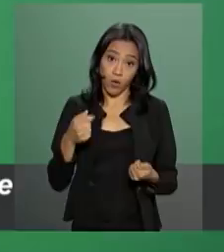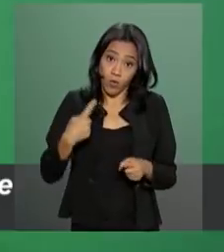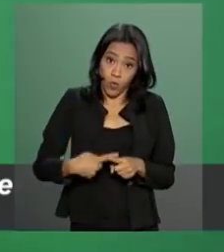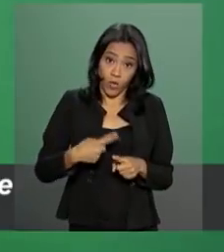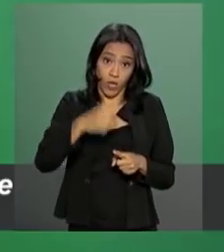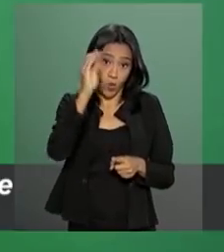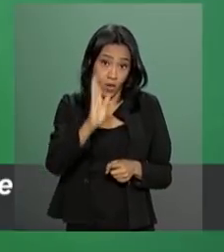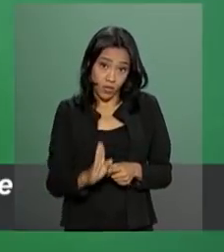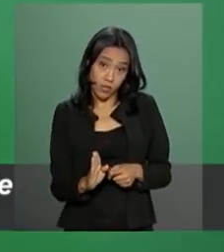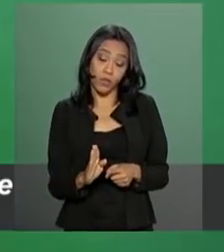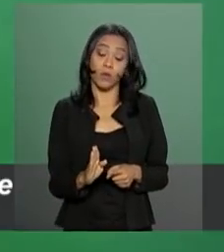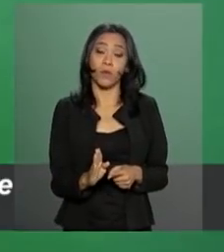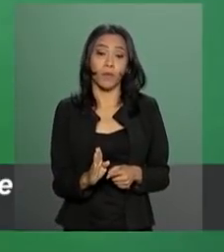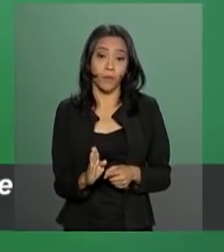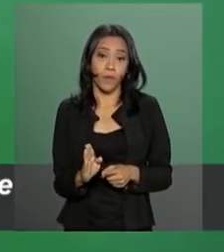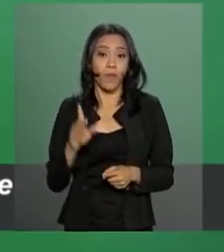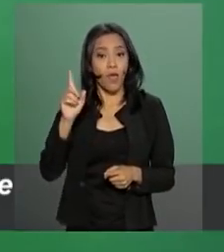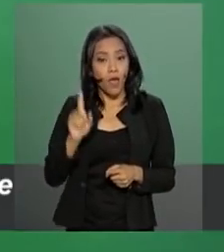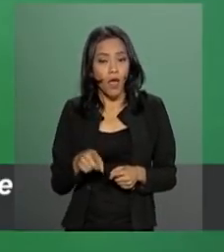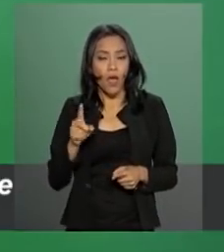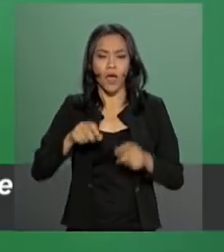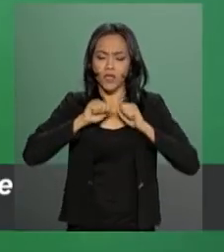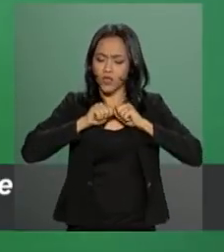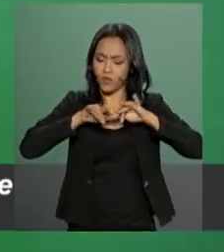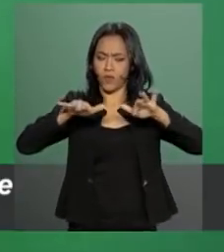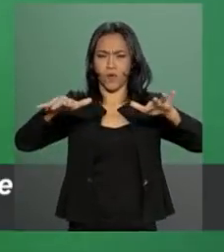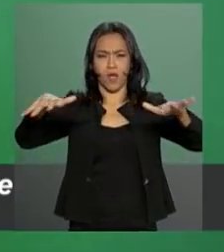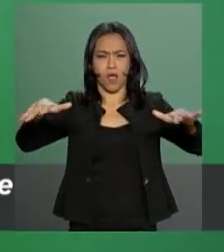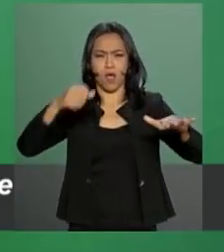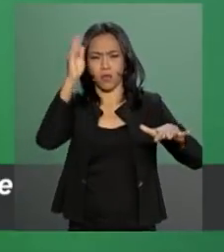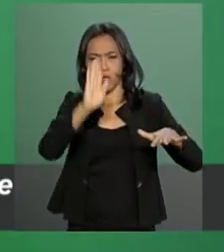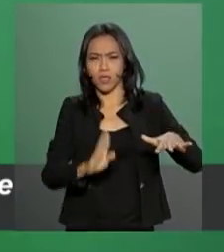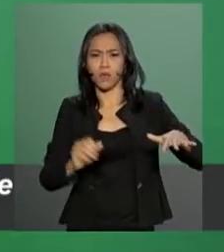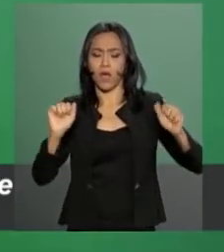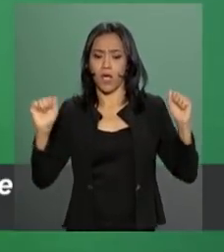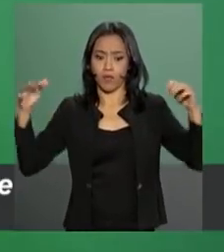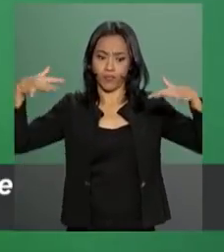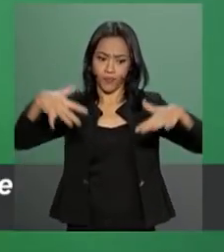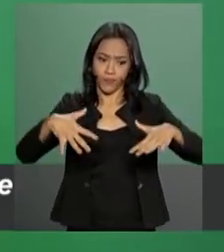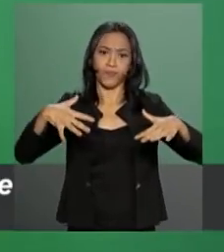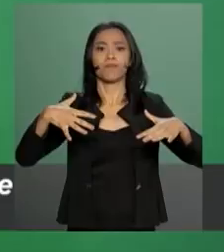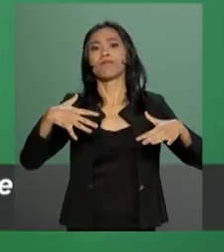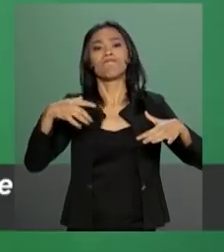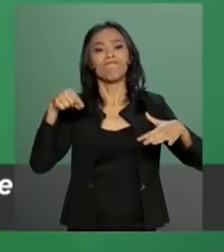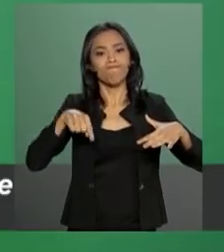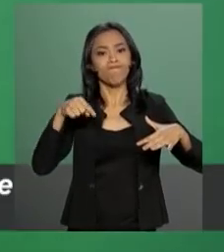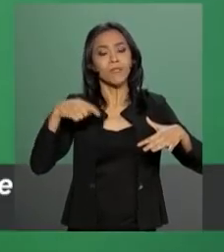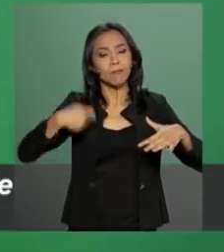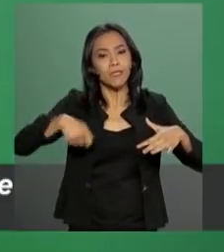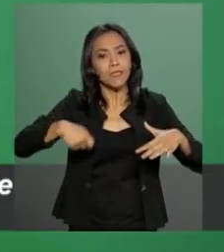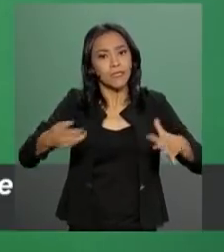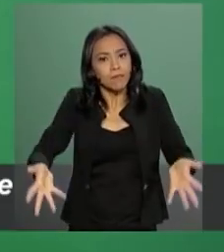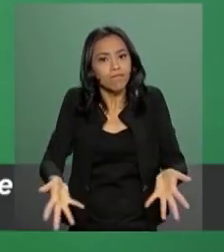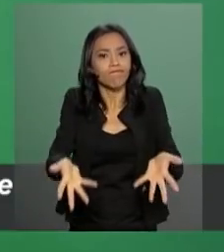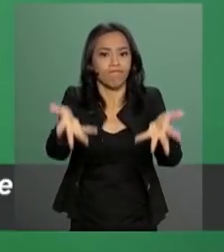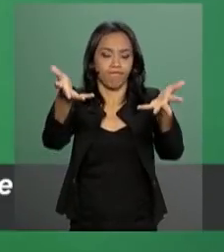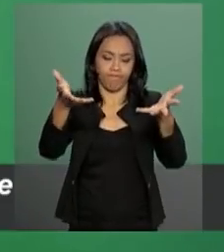acaba sendo popularizado é reconhecido não ter sido ressaltado precisamente